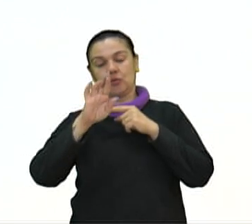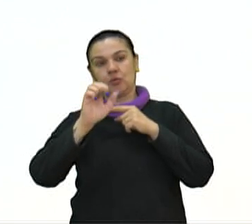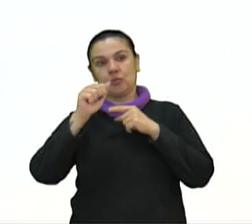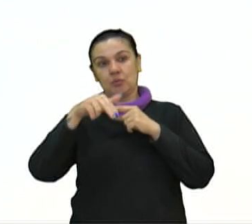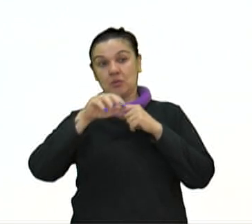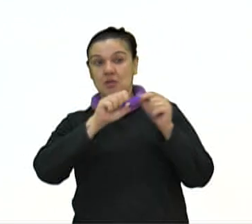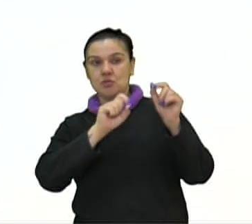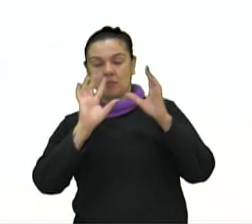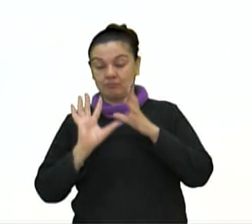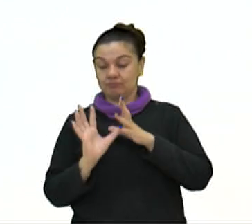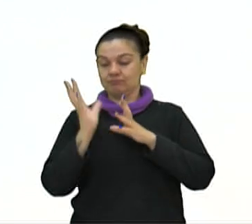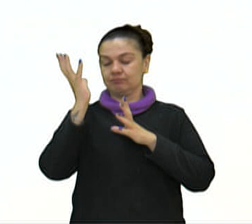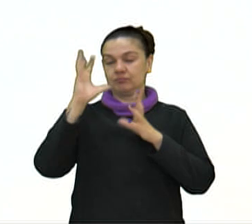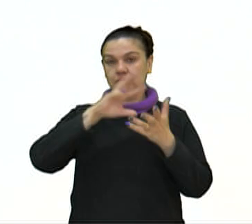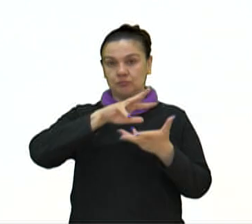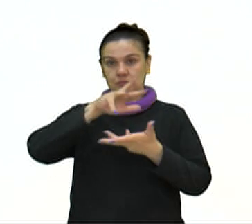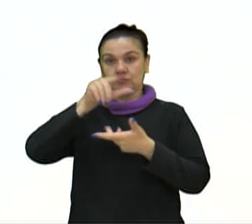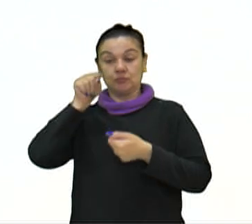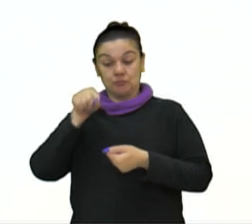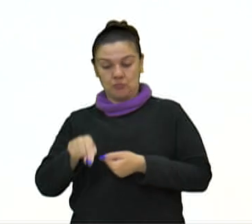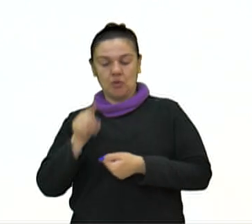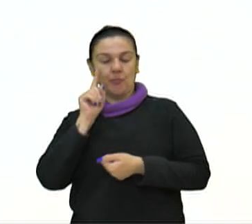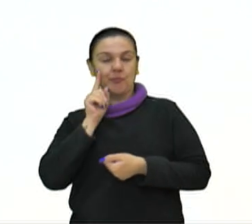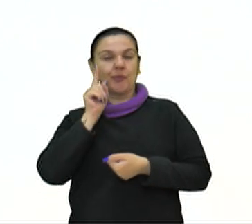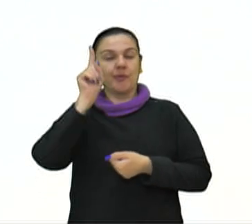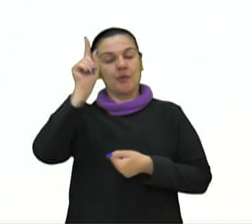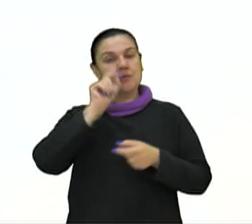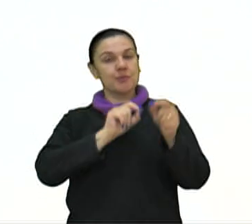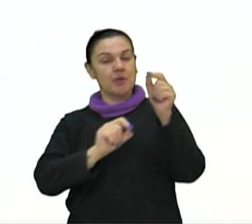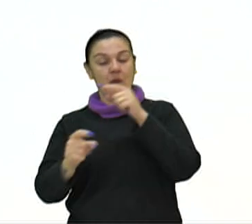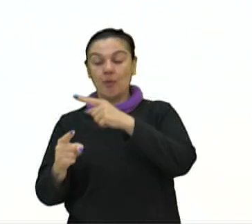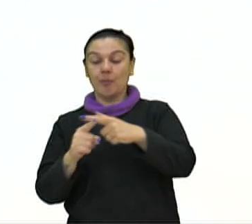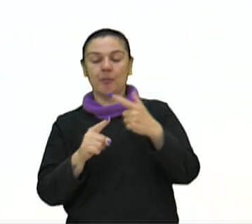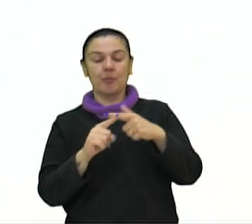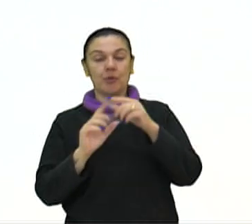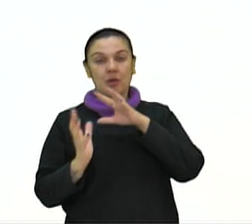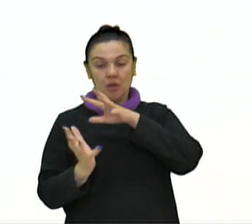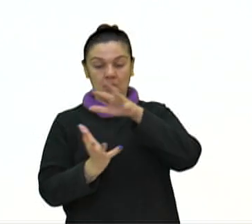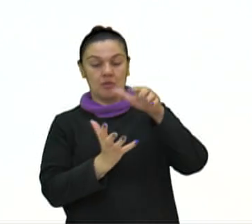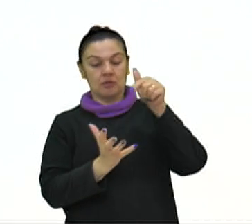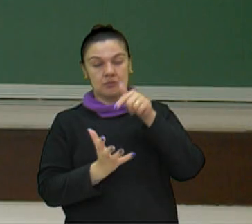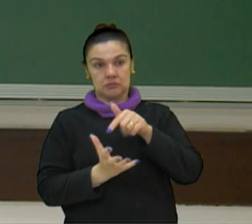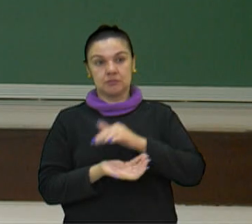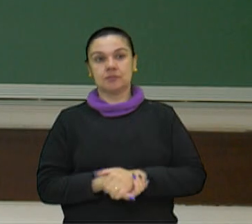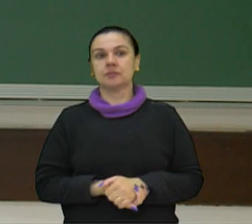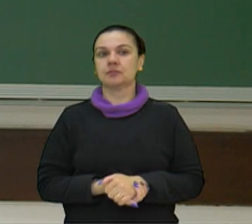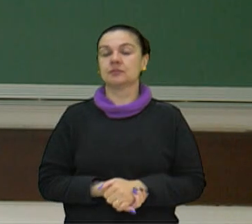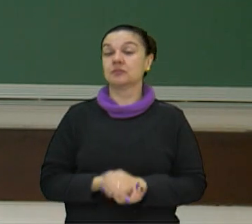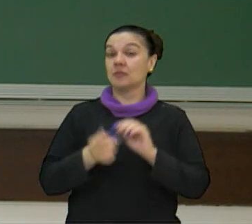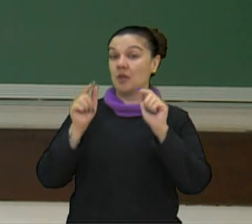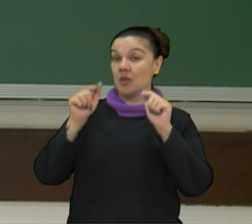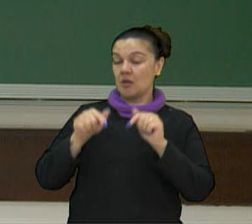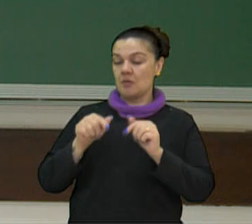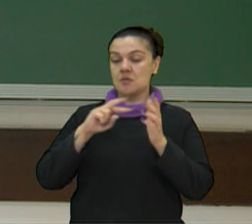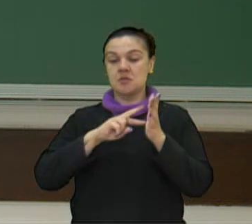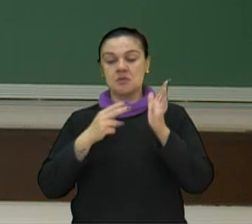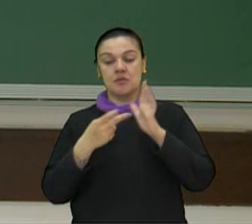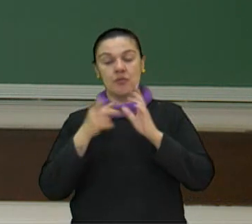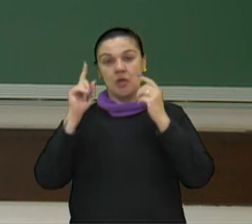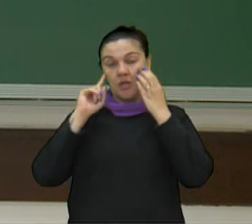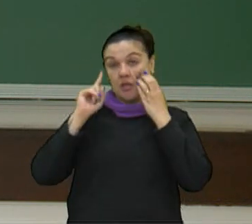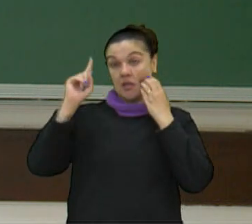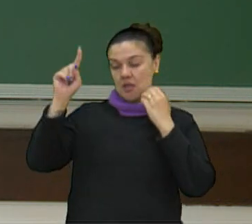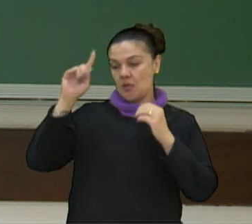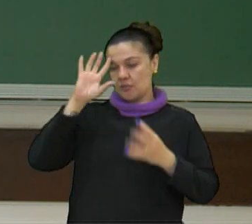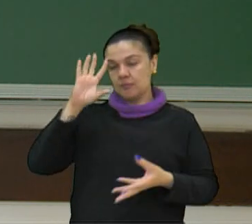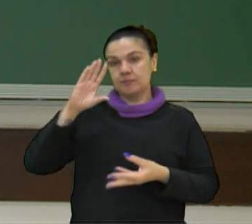naturante ou a causa do mundo. Então, Deus pode ser considerado como natureza naturante. Natureza naturante é Deus